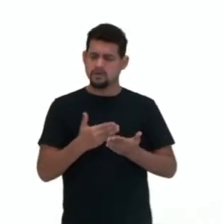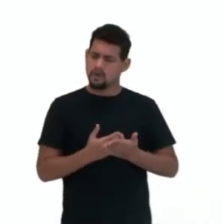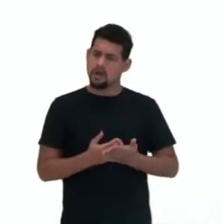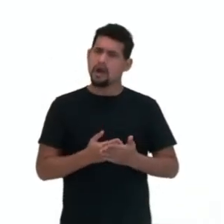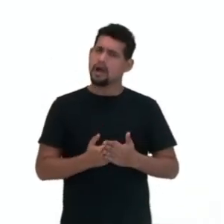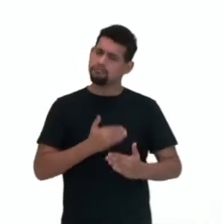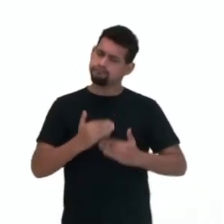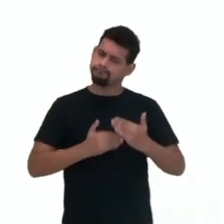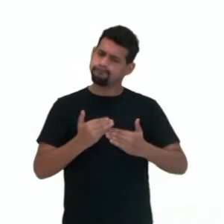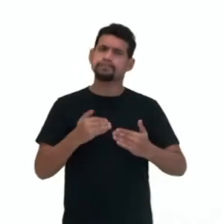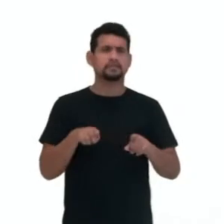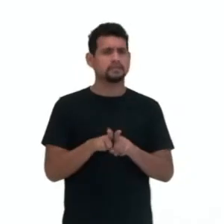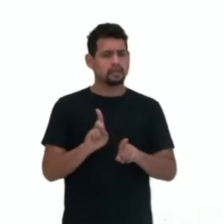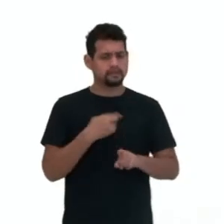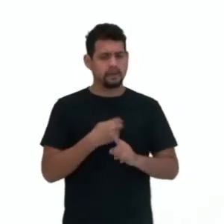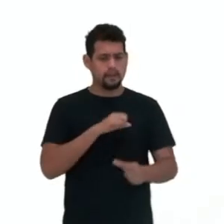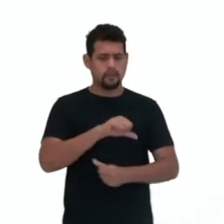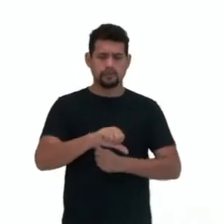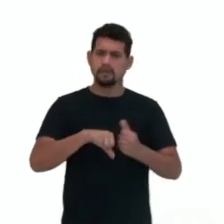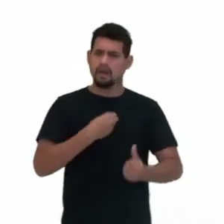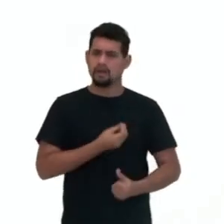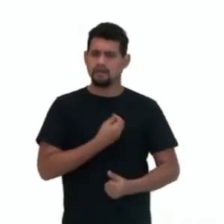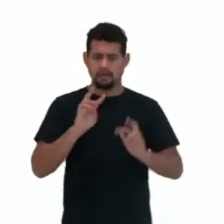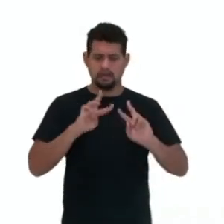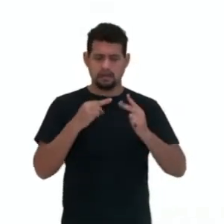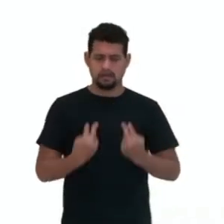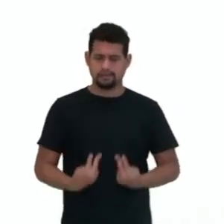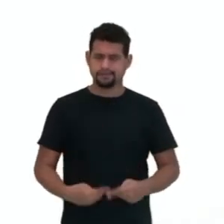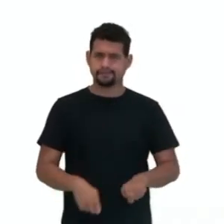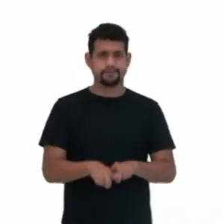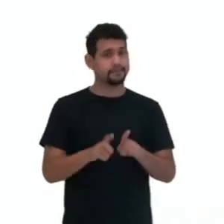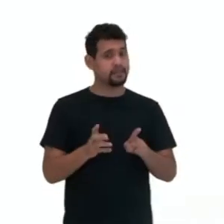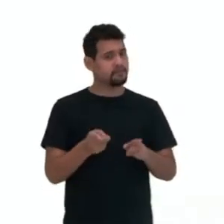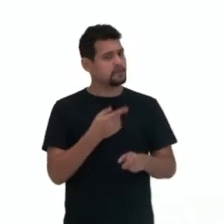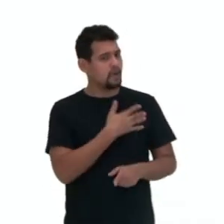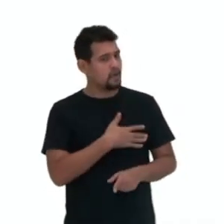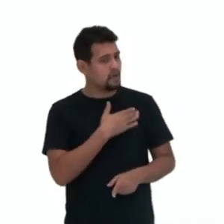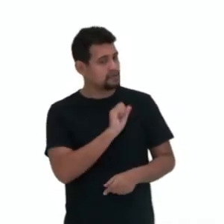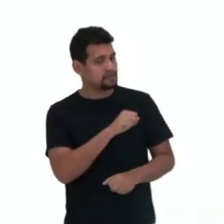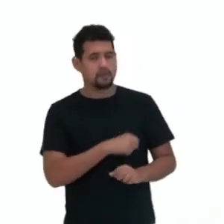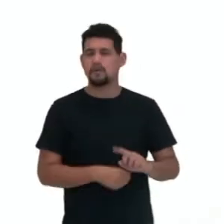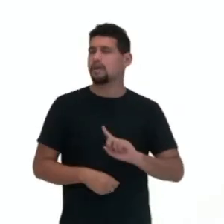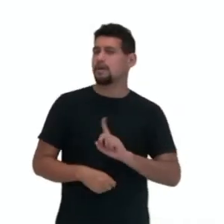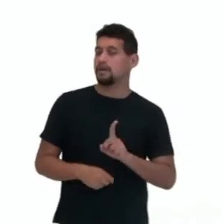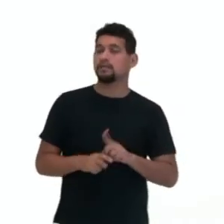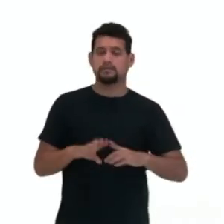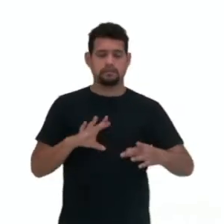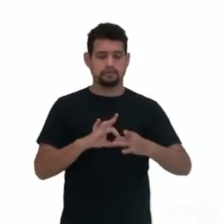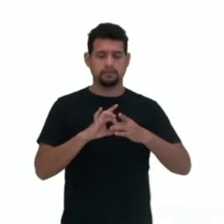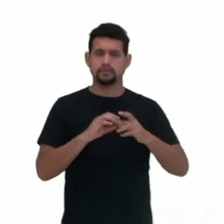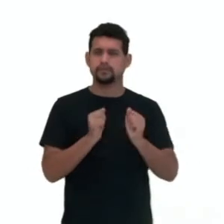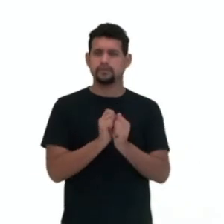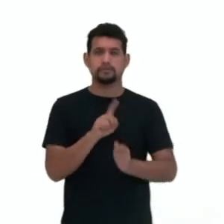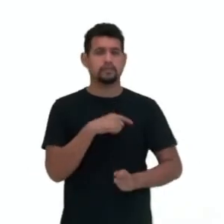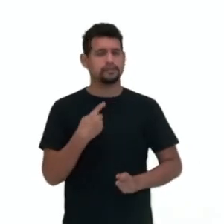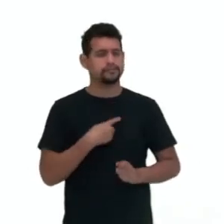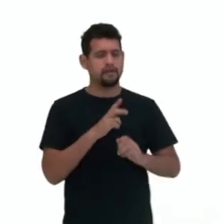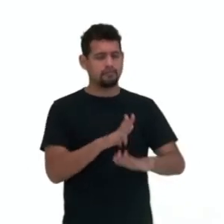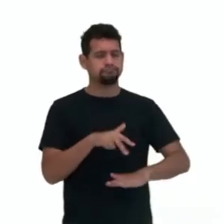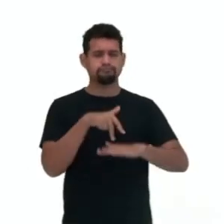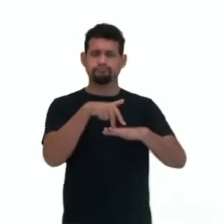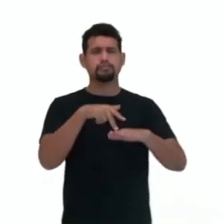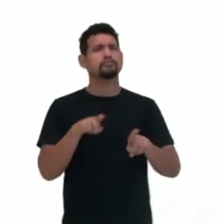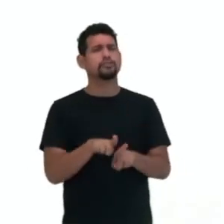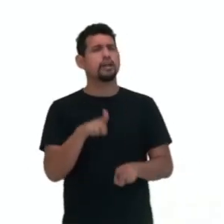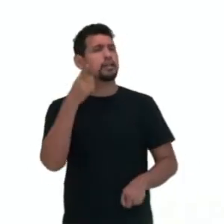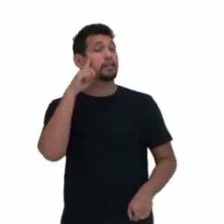mobilizar. Nós vamos mudar o destino da humanidade, quer você goste ou não. Unidos, vamos nos levantar no dia 15